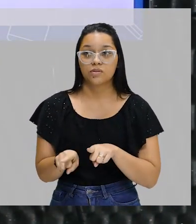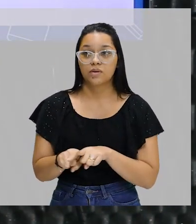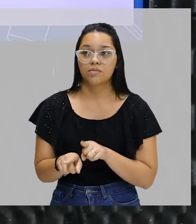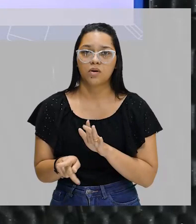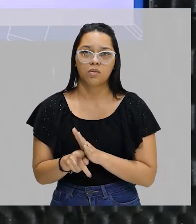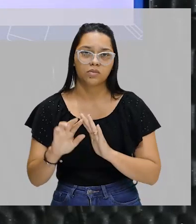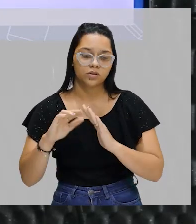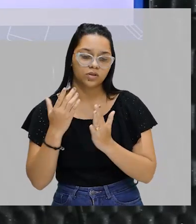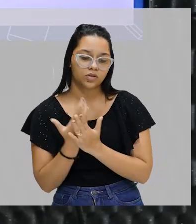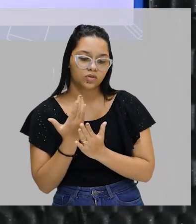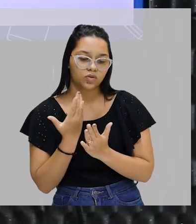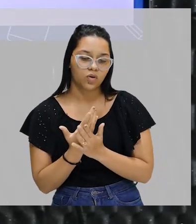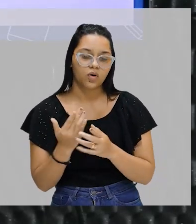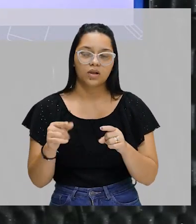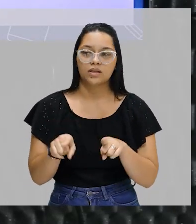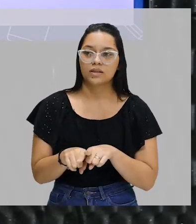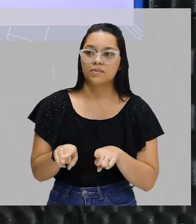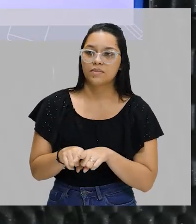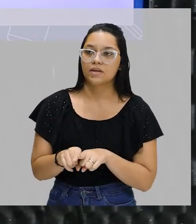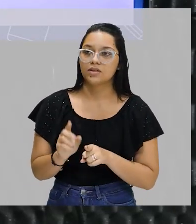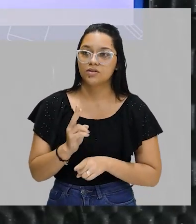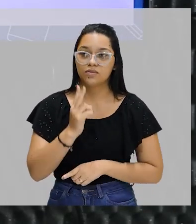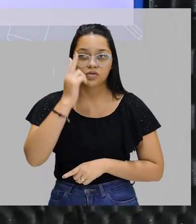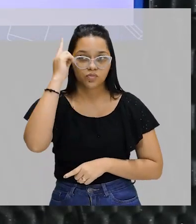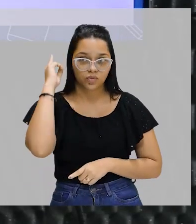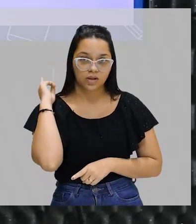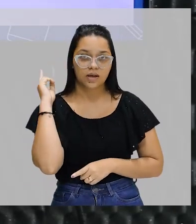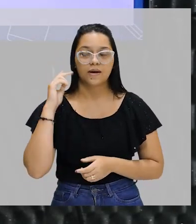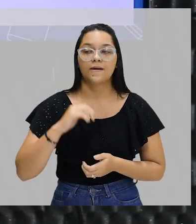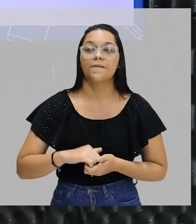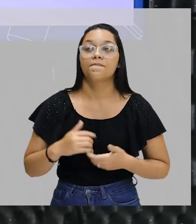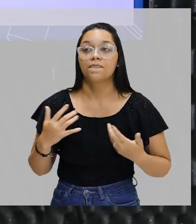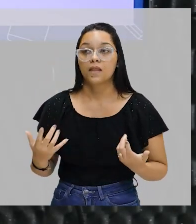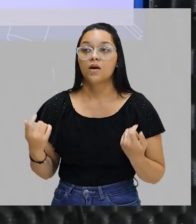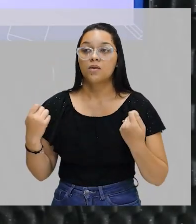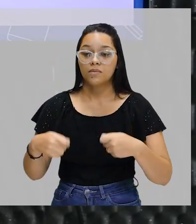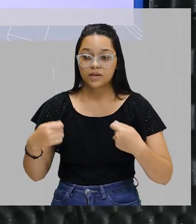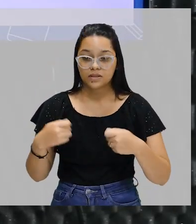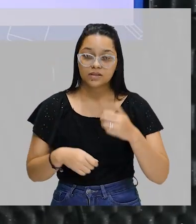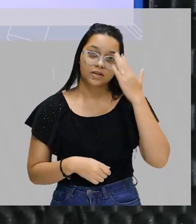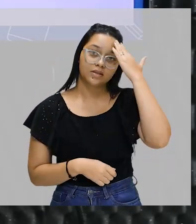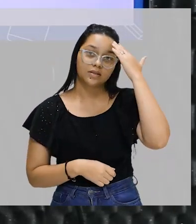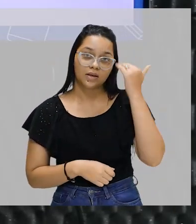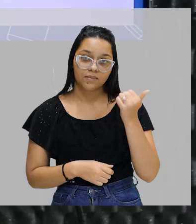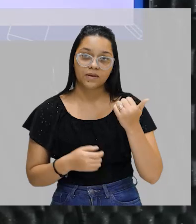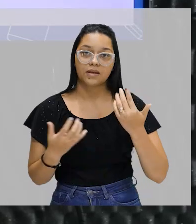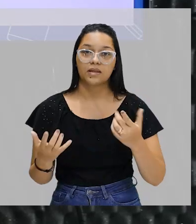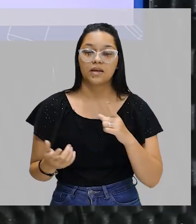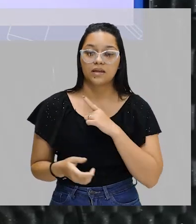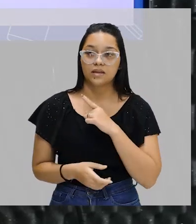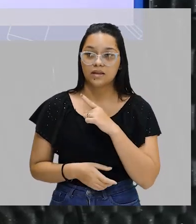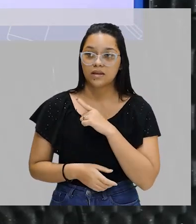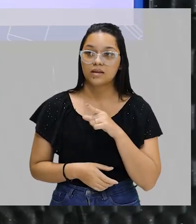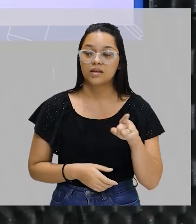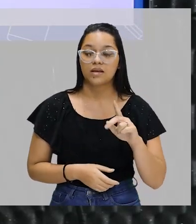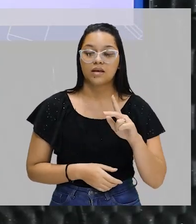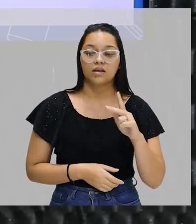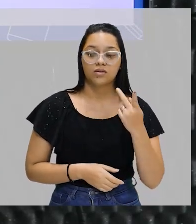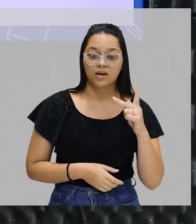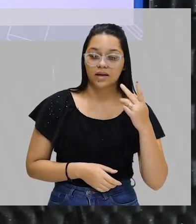de escola quanto a nível de vestibular. Então, a gente precisa dominar, certo, a nomenclatura